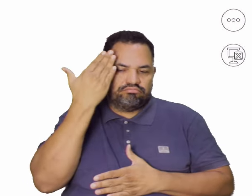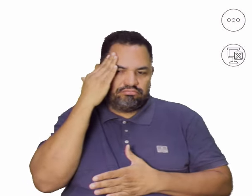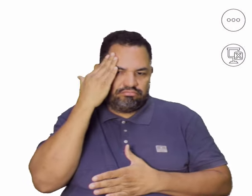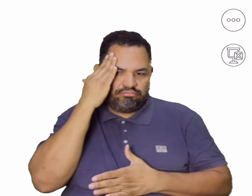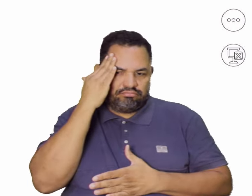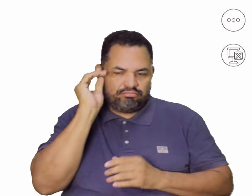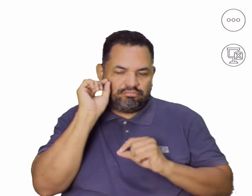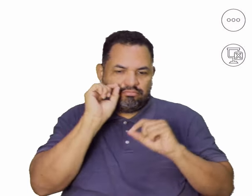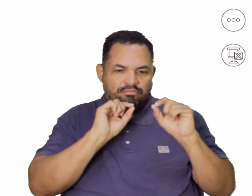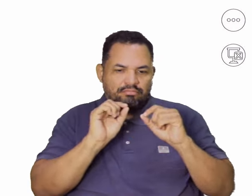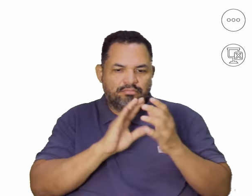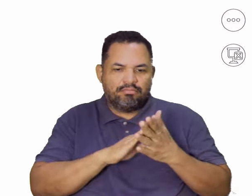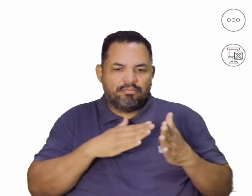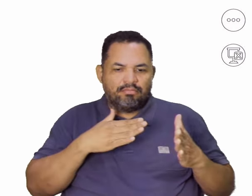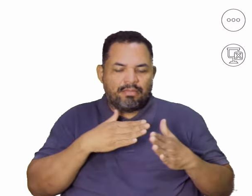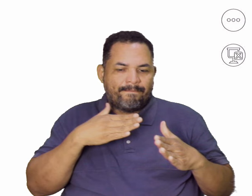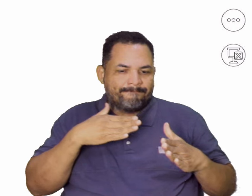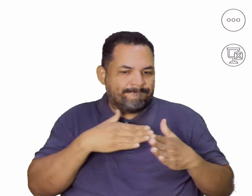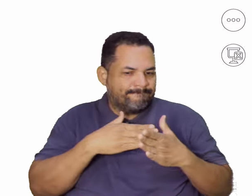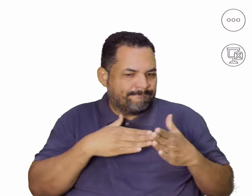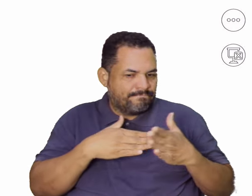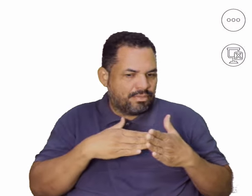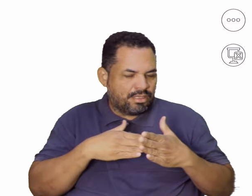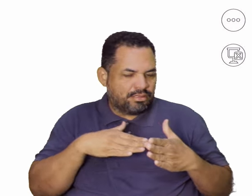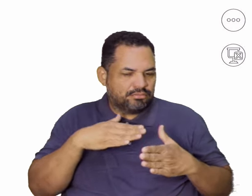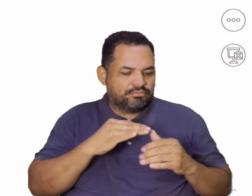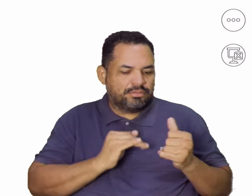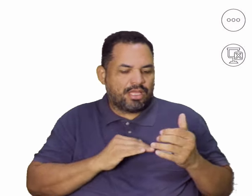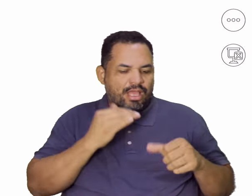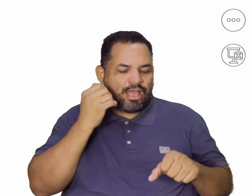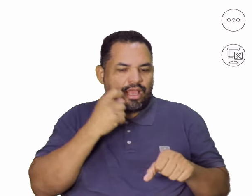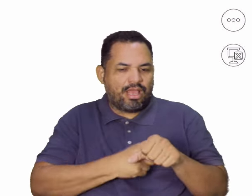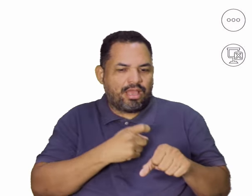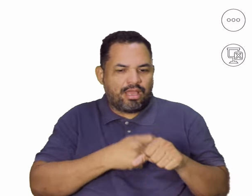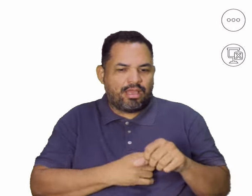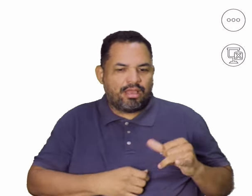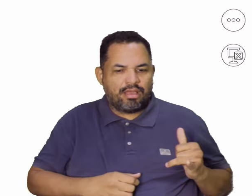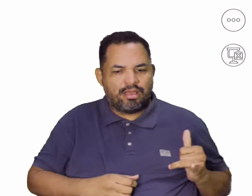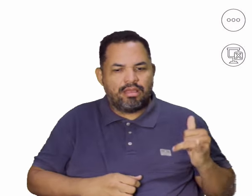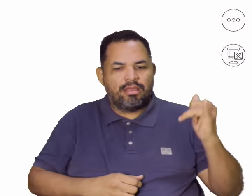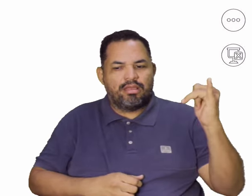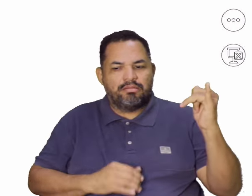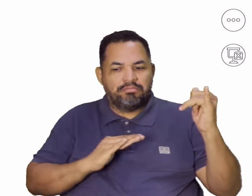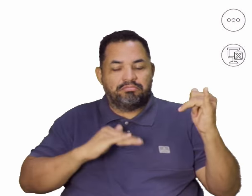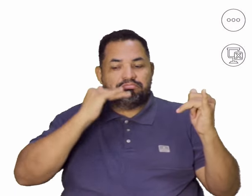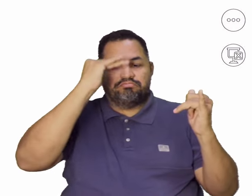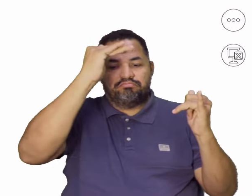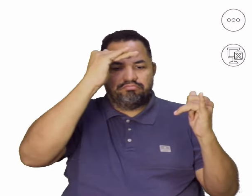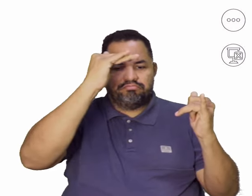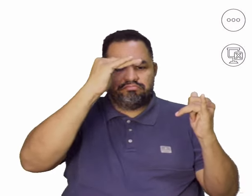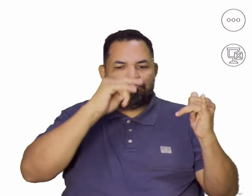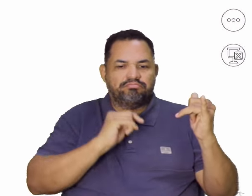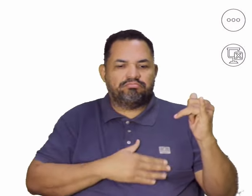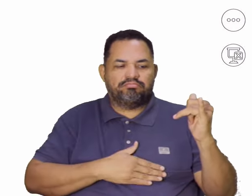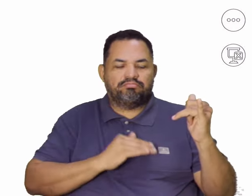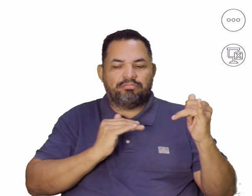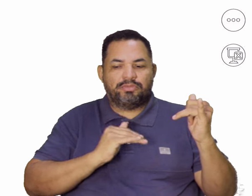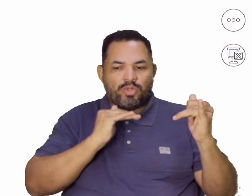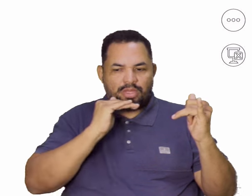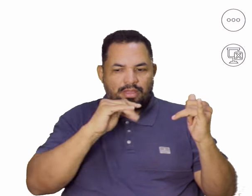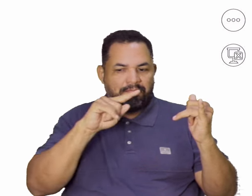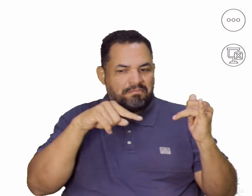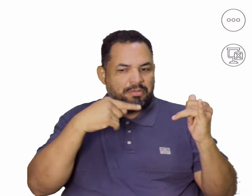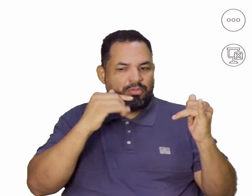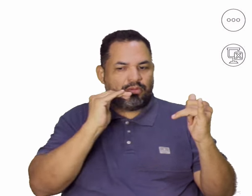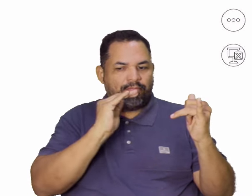que quem penetra mais n superfícies sólidas Gama tem maior poder de penetração de que as emissões